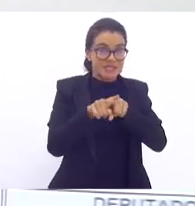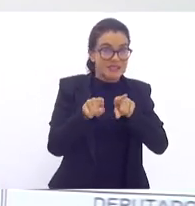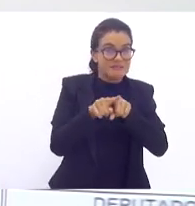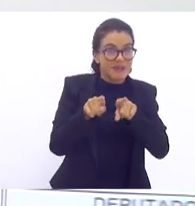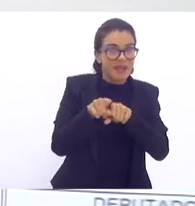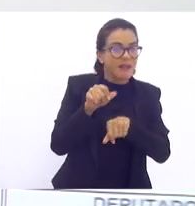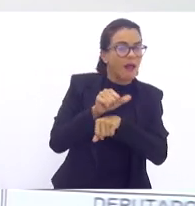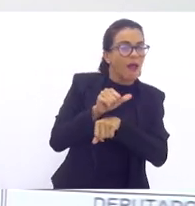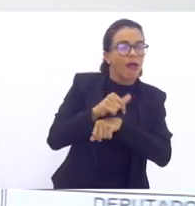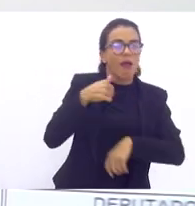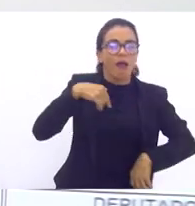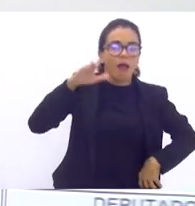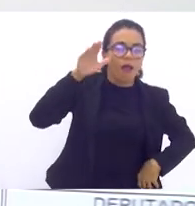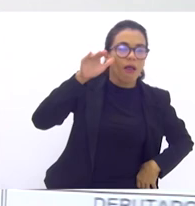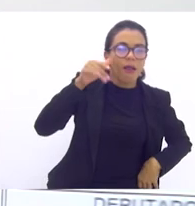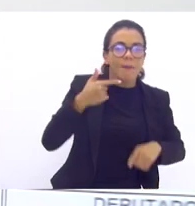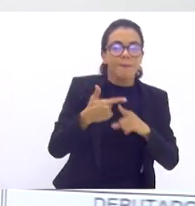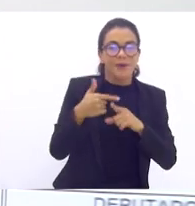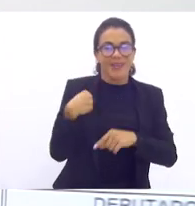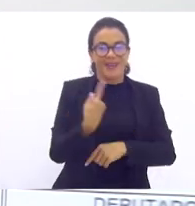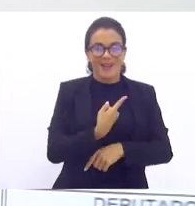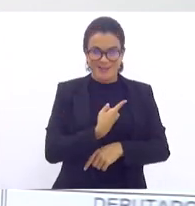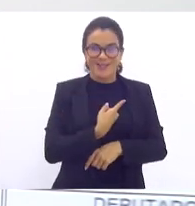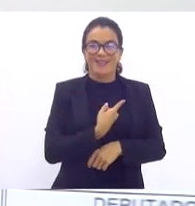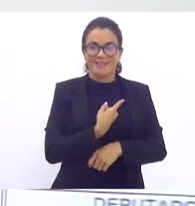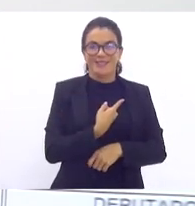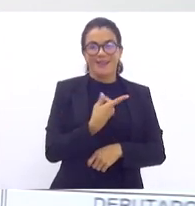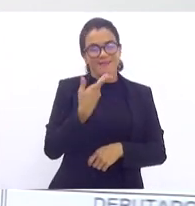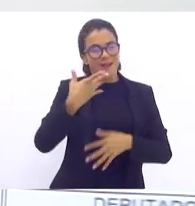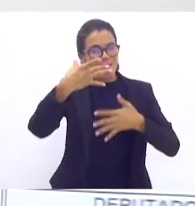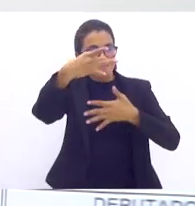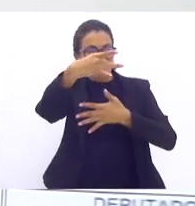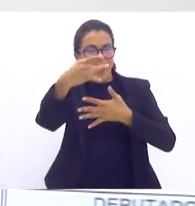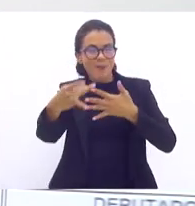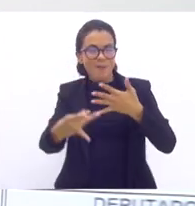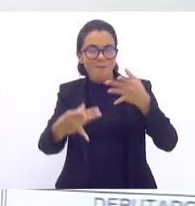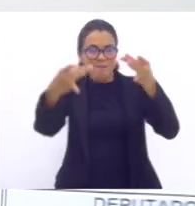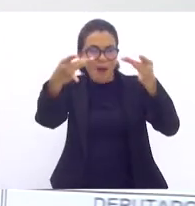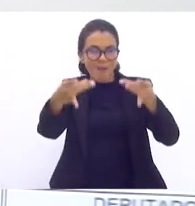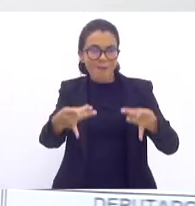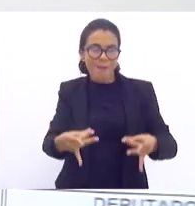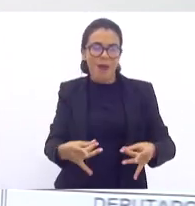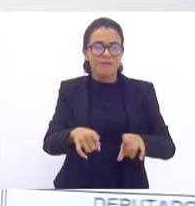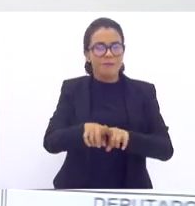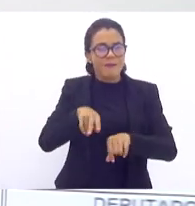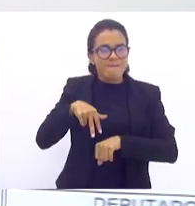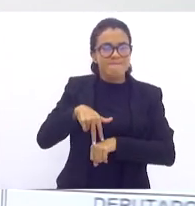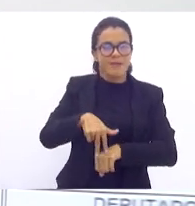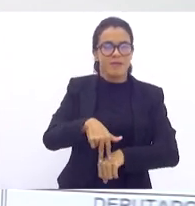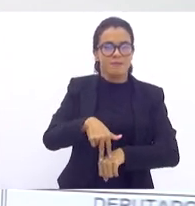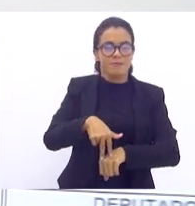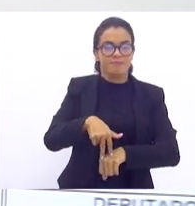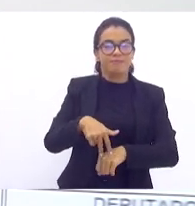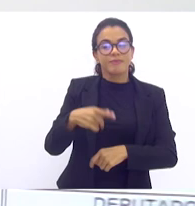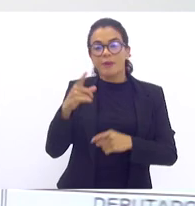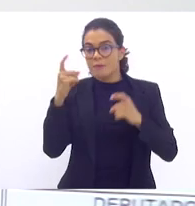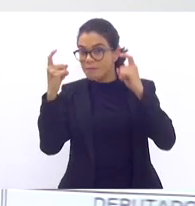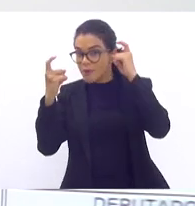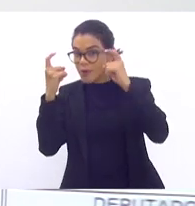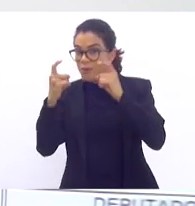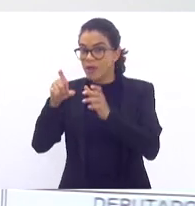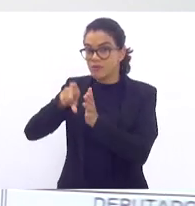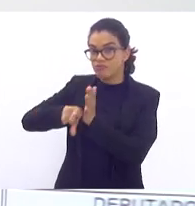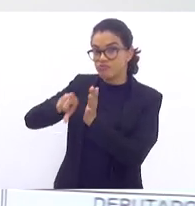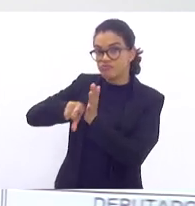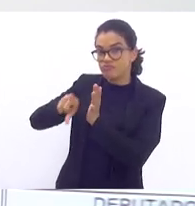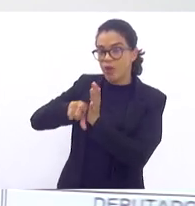aqui porque a gente foi muito conciso e firme de um lado pela preocupação fiscal